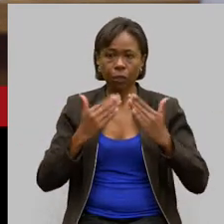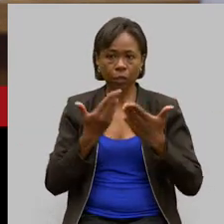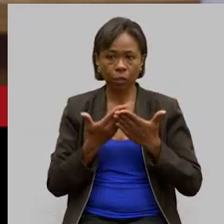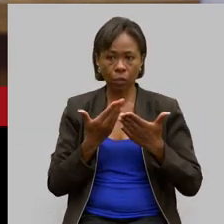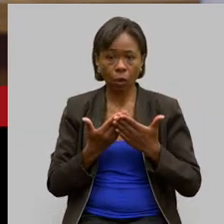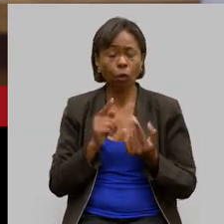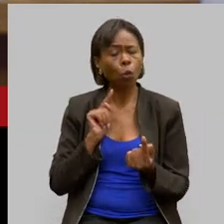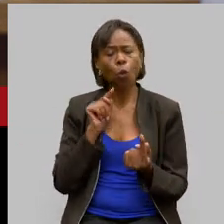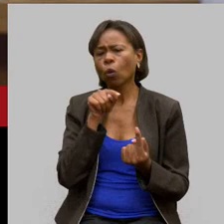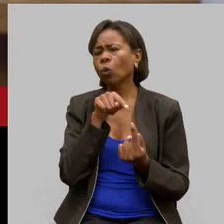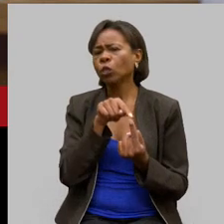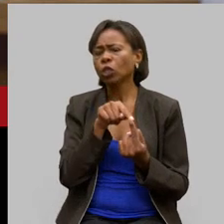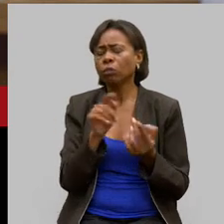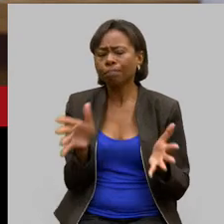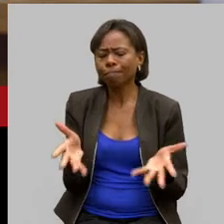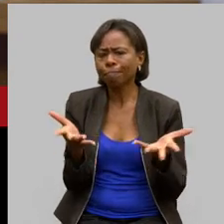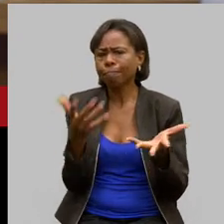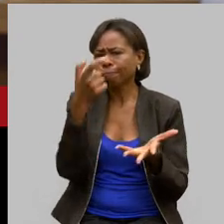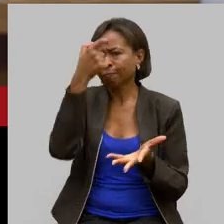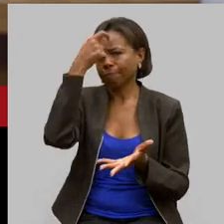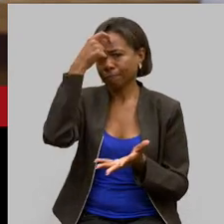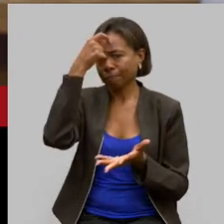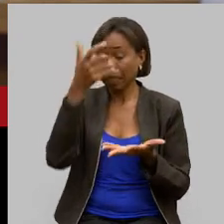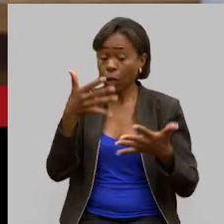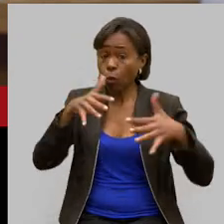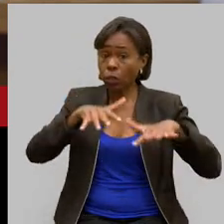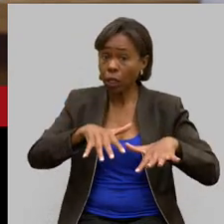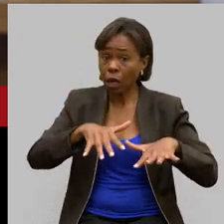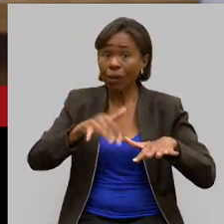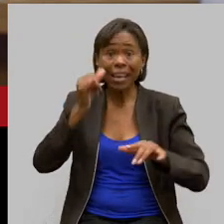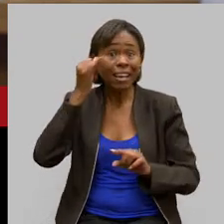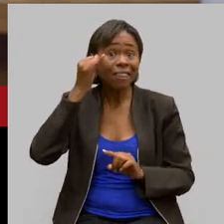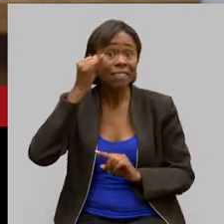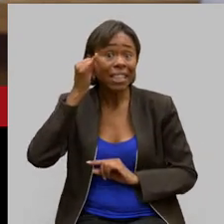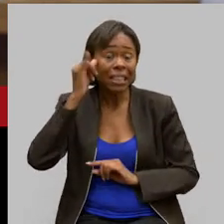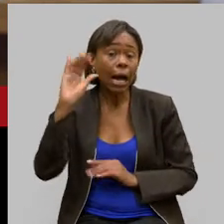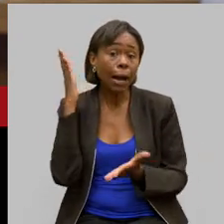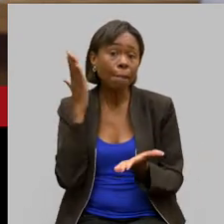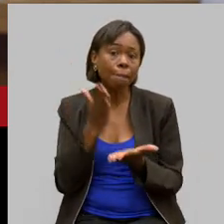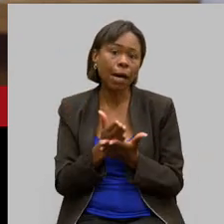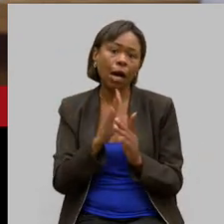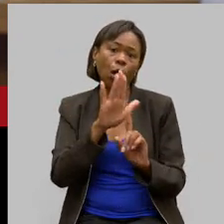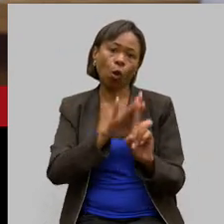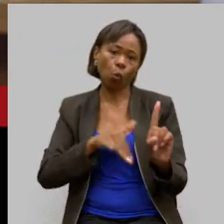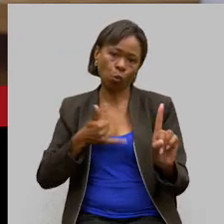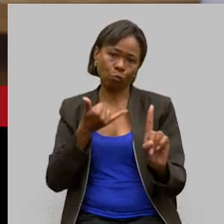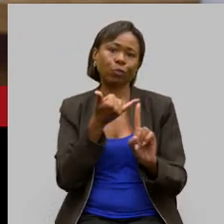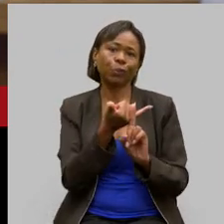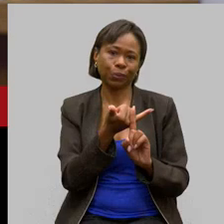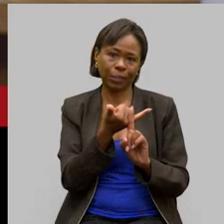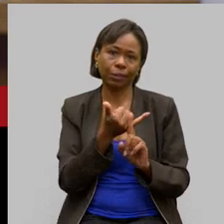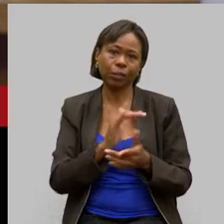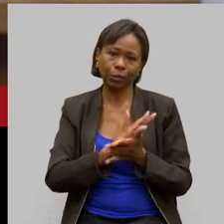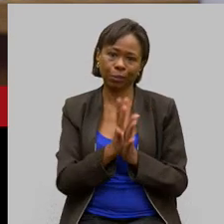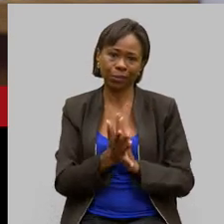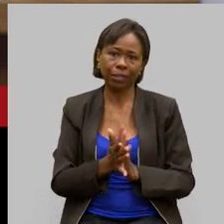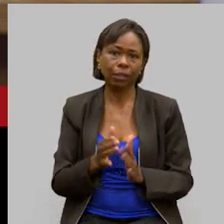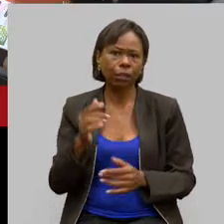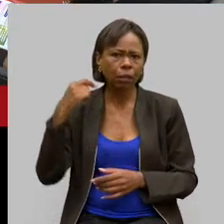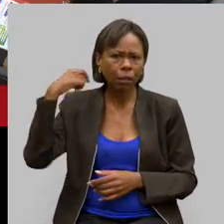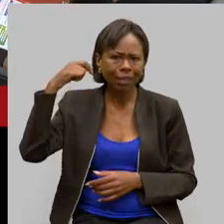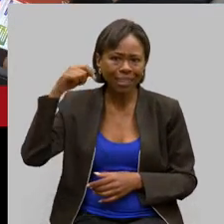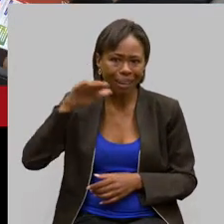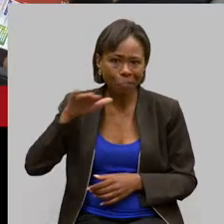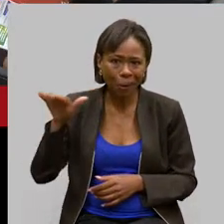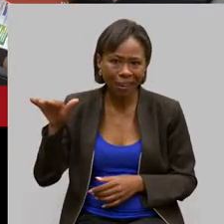conscientização incentiva a inclusão e combate ao bullying né ao preconceito aí que nós temos AC bom ah